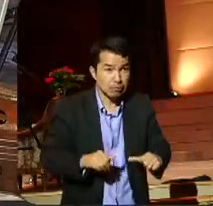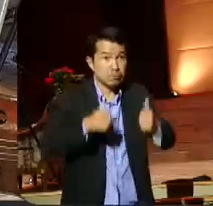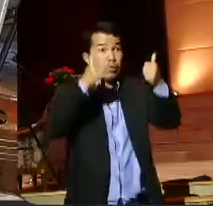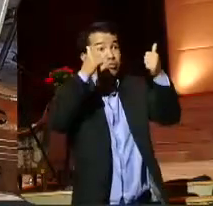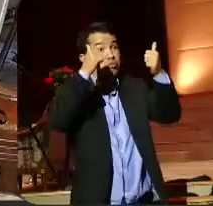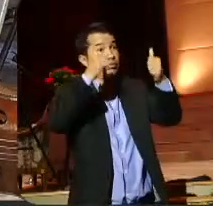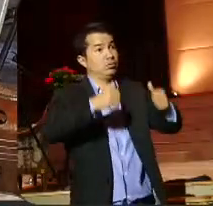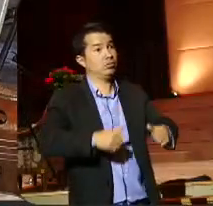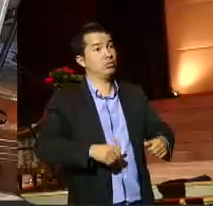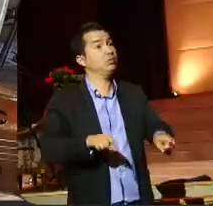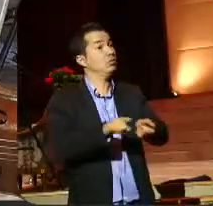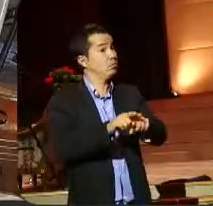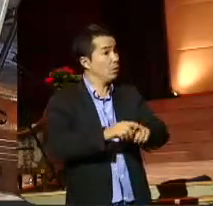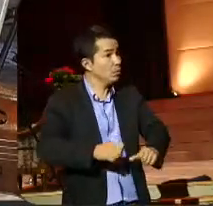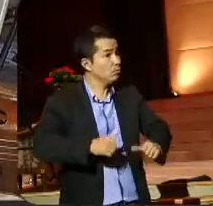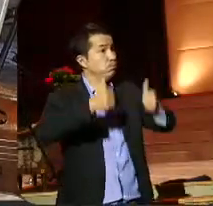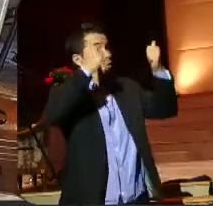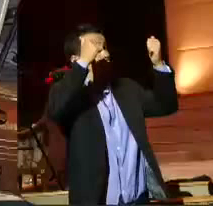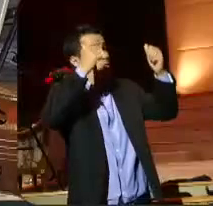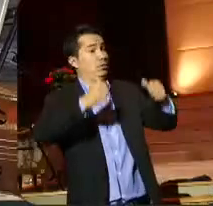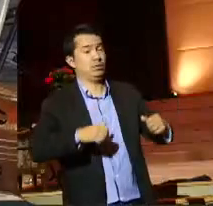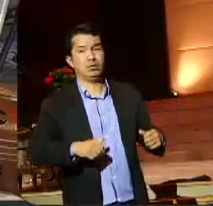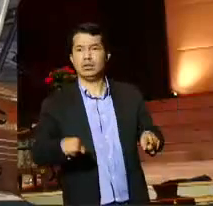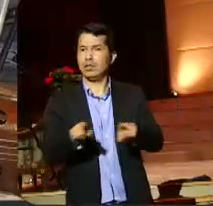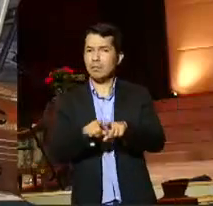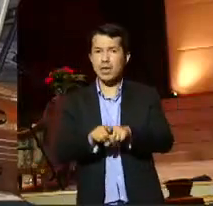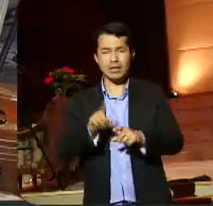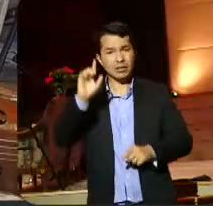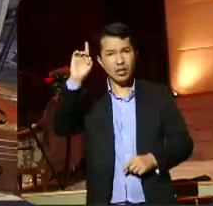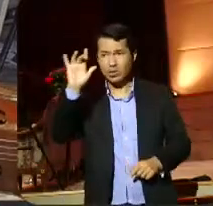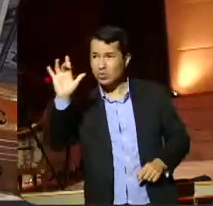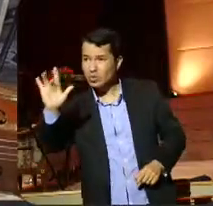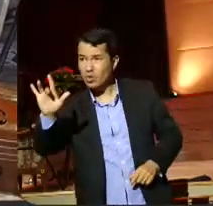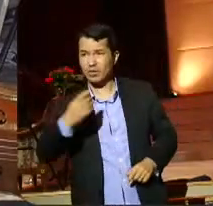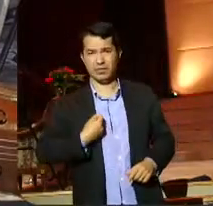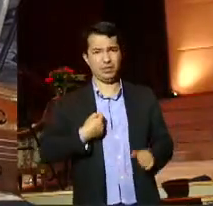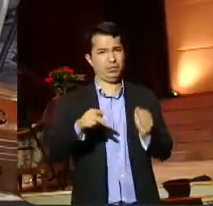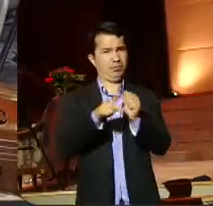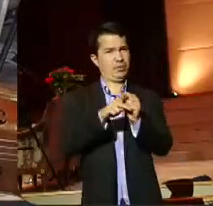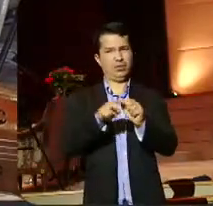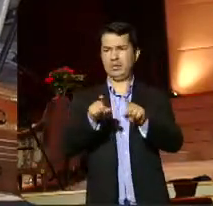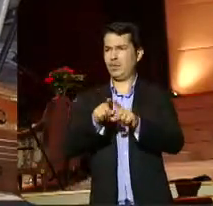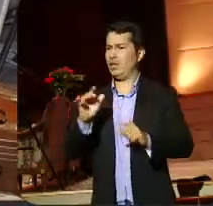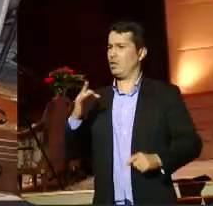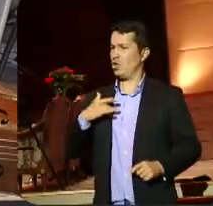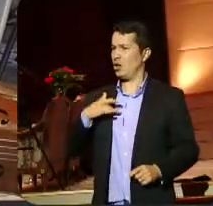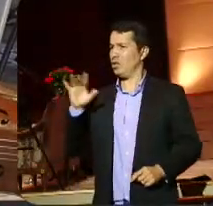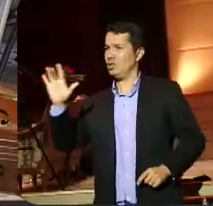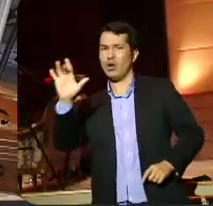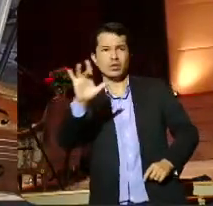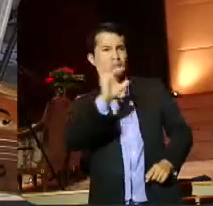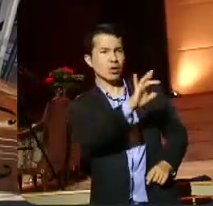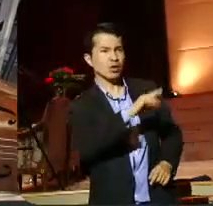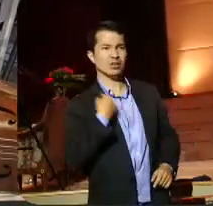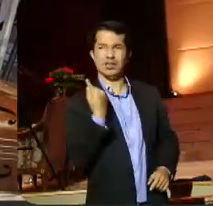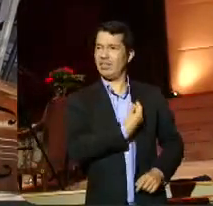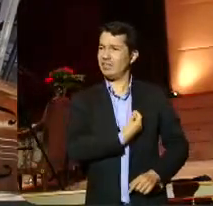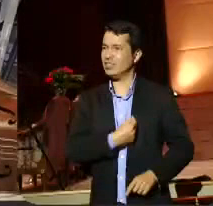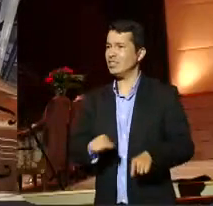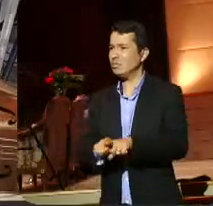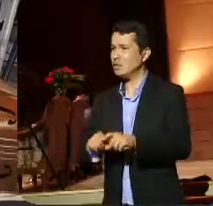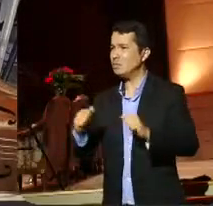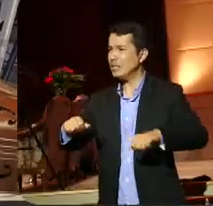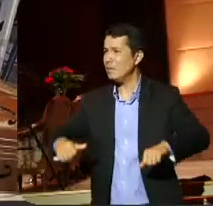restaurá-lo e vai fazê-lo melhor do que era antes. E a gente vai vendo os processos de